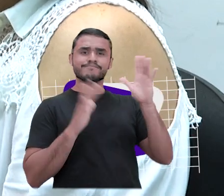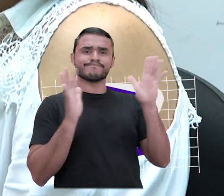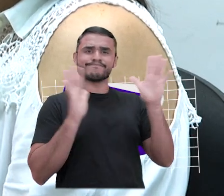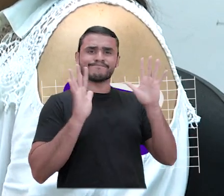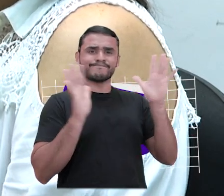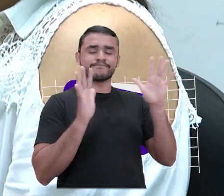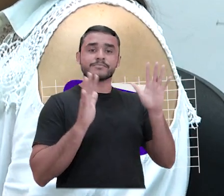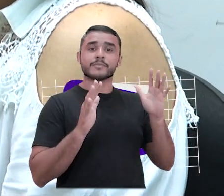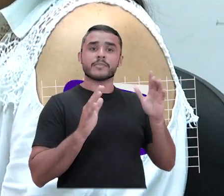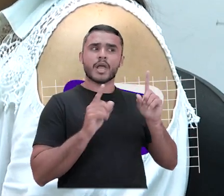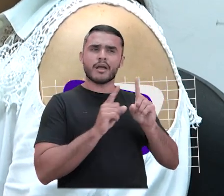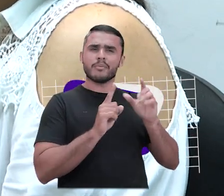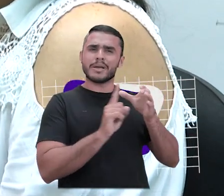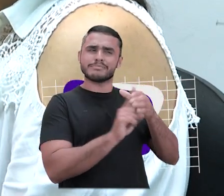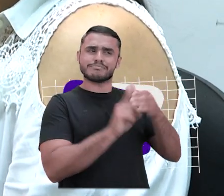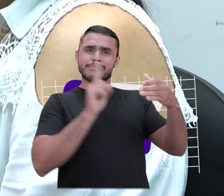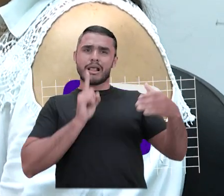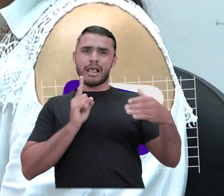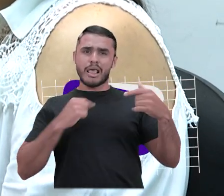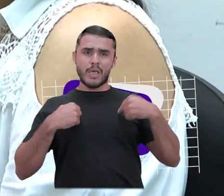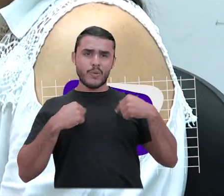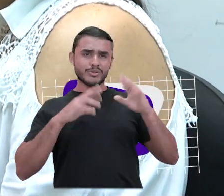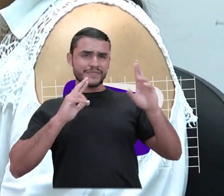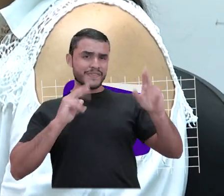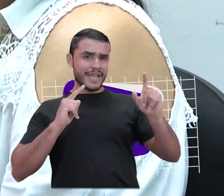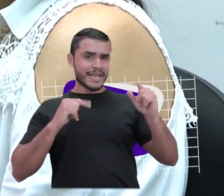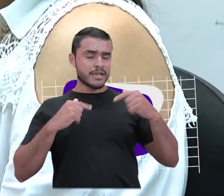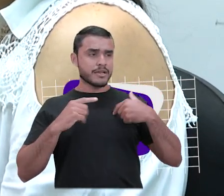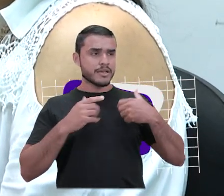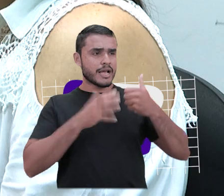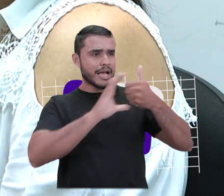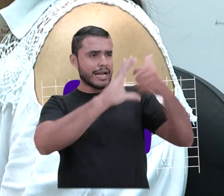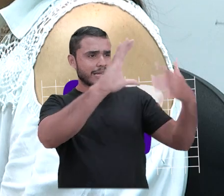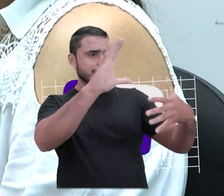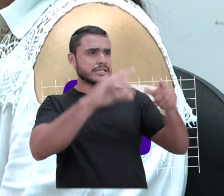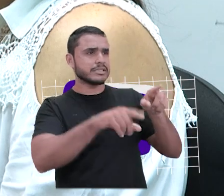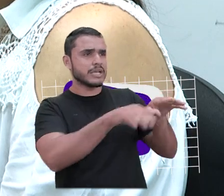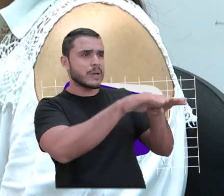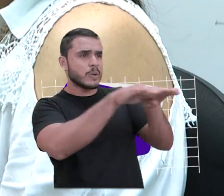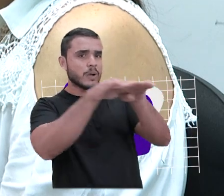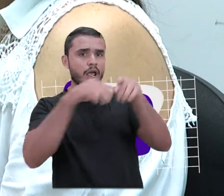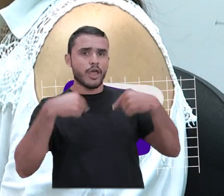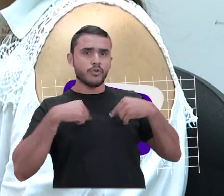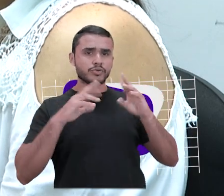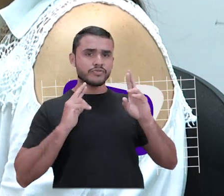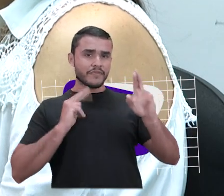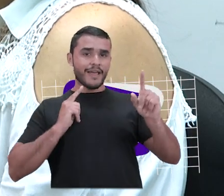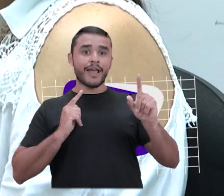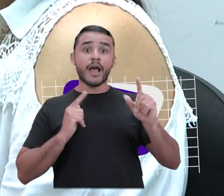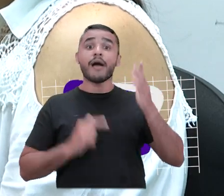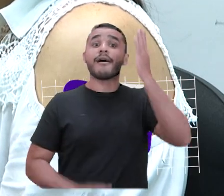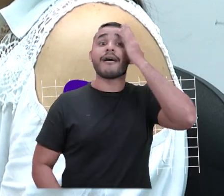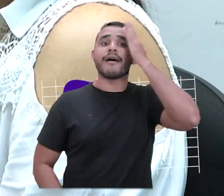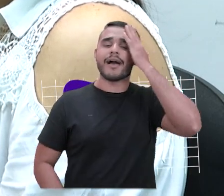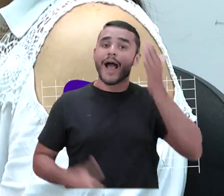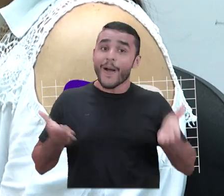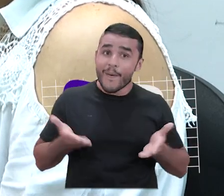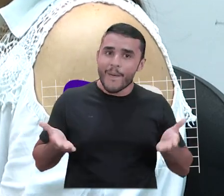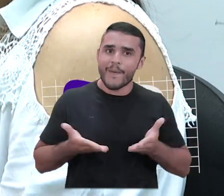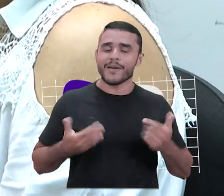maneira negativa, né? Mas para mim foi exatamente, foi alívio. E é muito importante que, assim, você reconheça esse